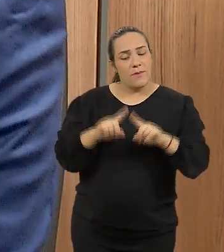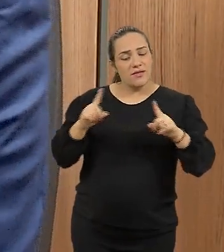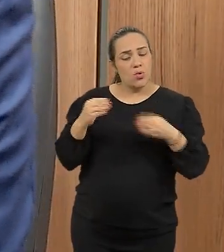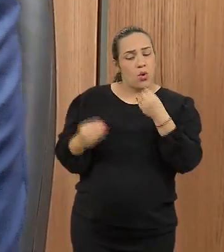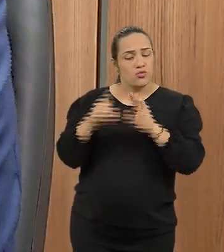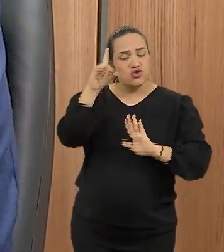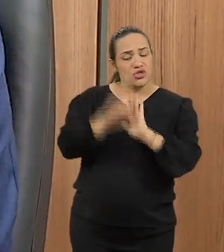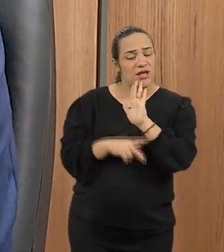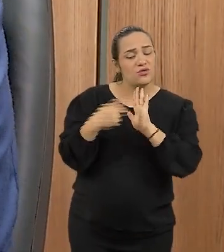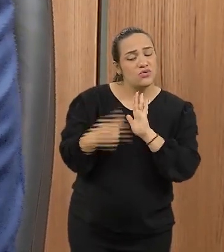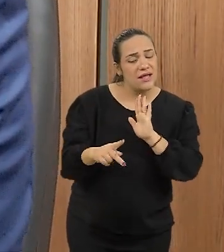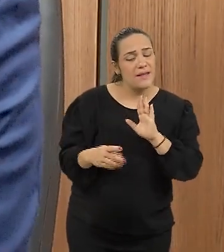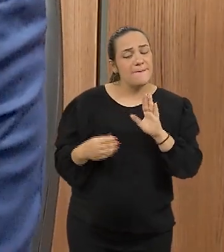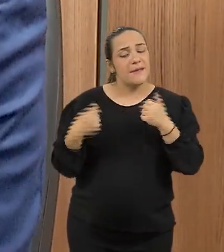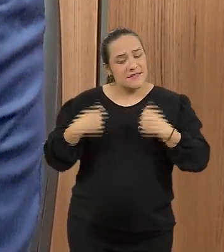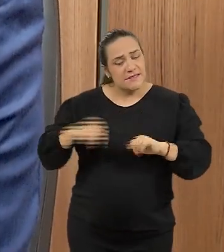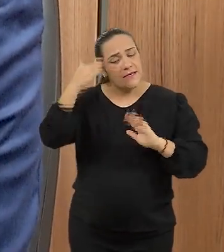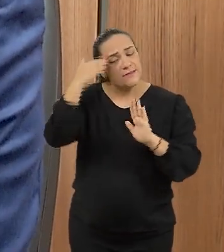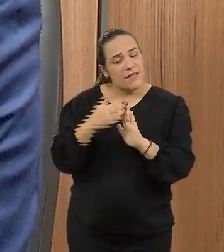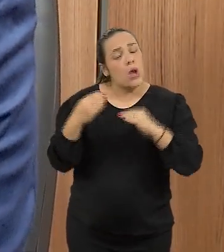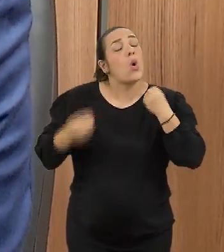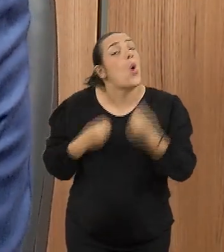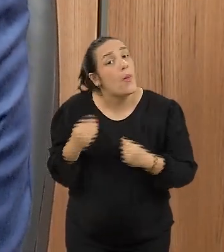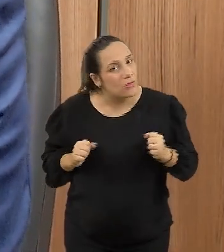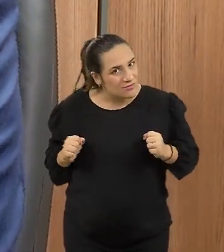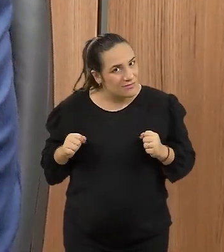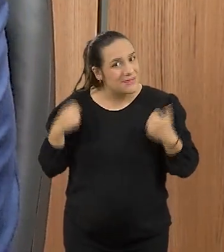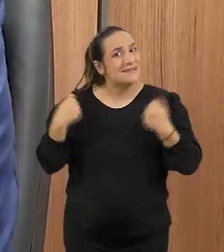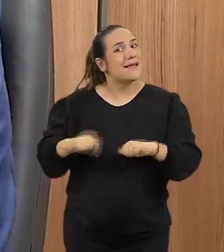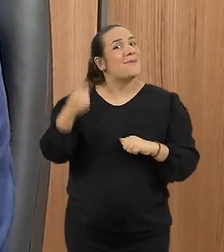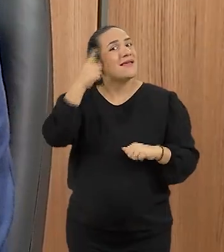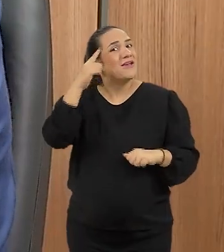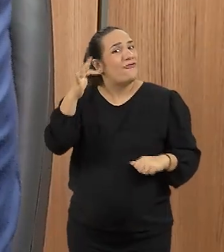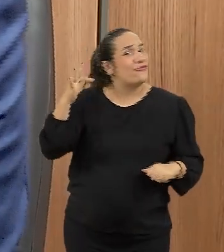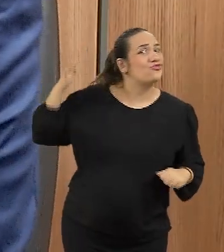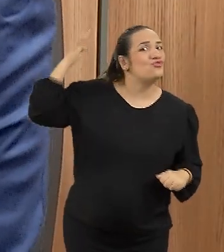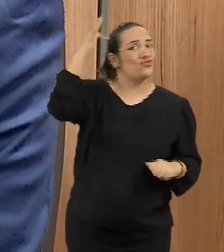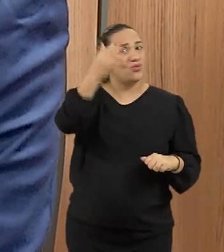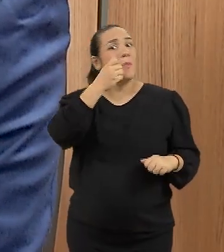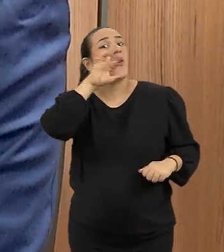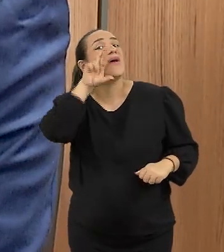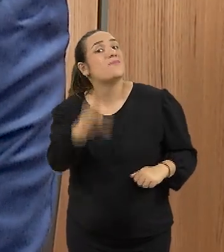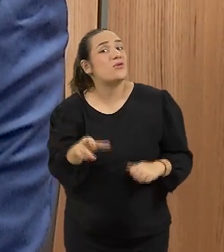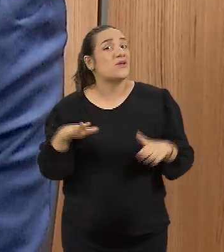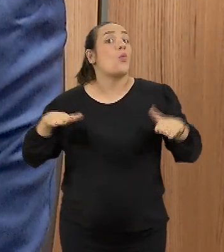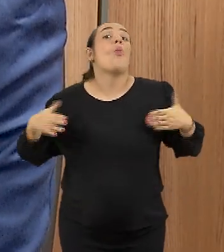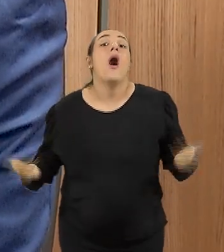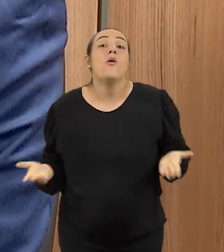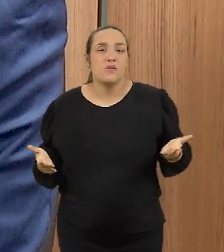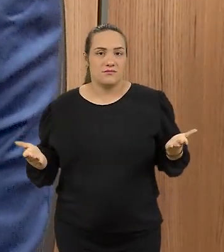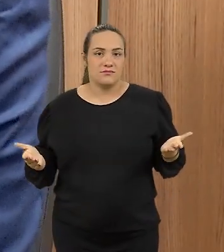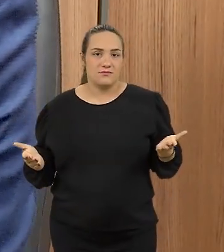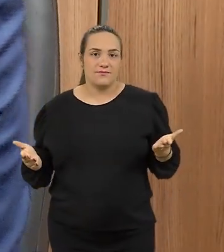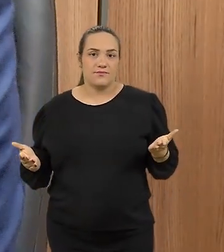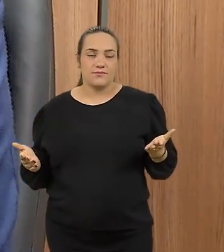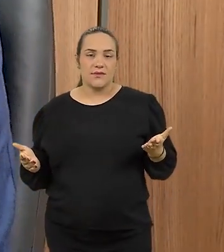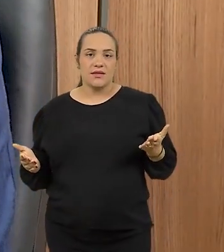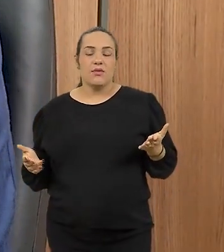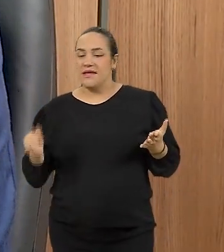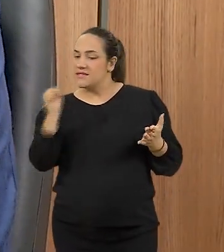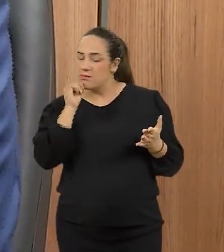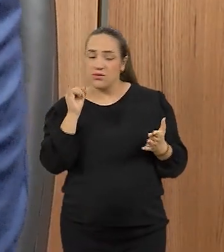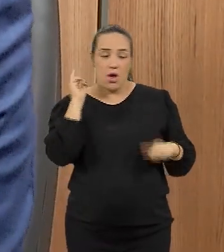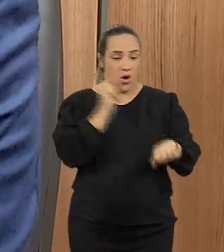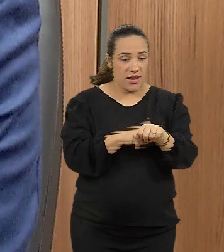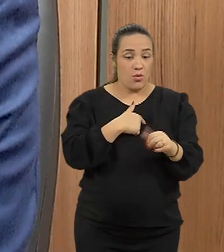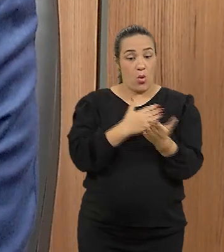o juiz, quando despacha uma petição inicial, ele já tem que estar projetando o resultado útil daquele processo. E aí tudo que ele faz